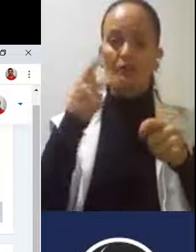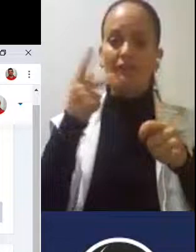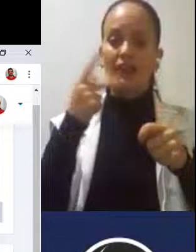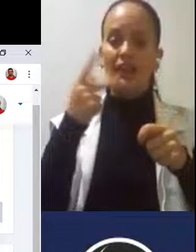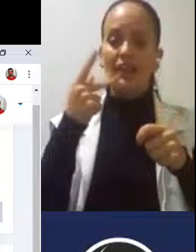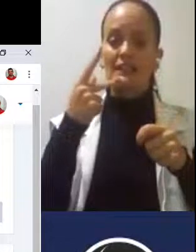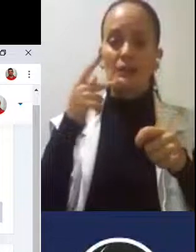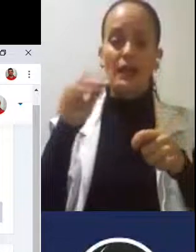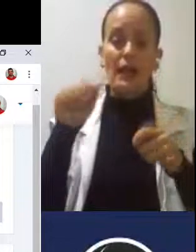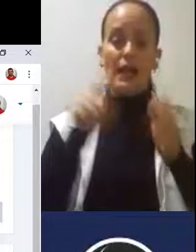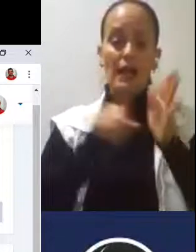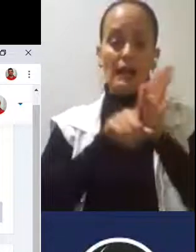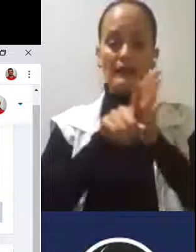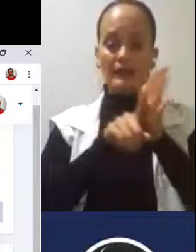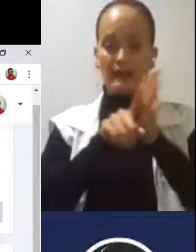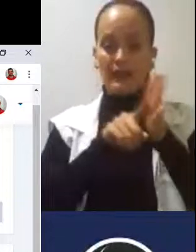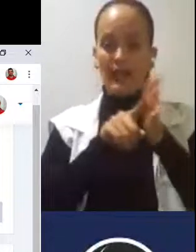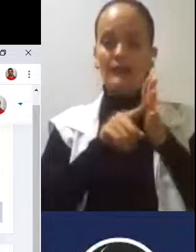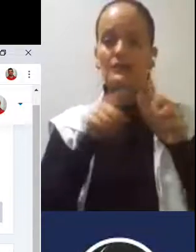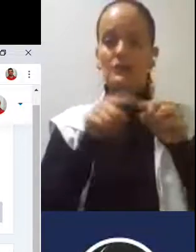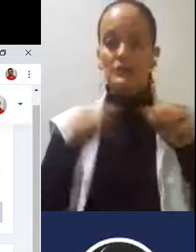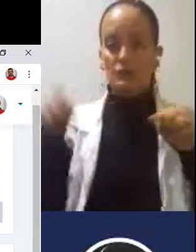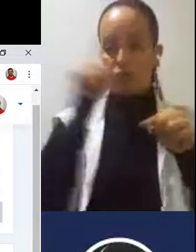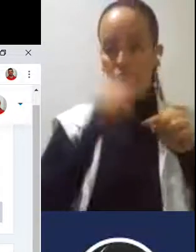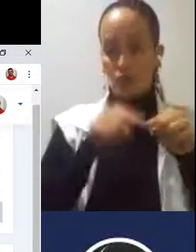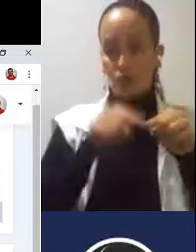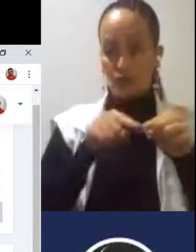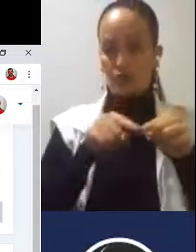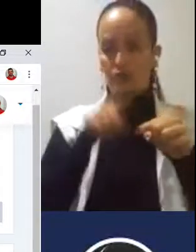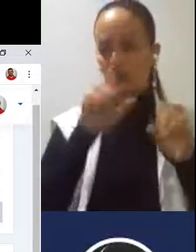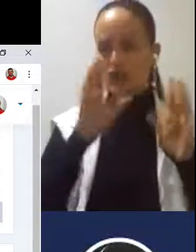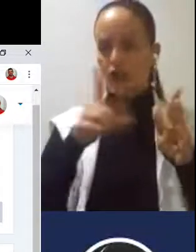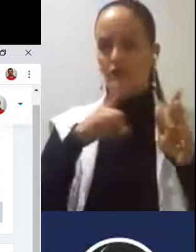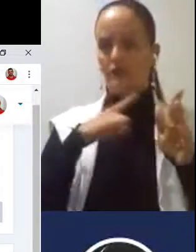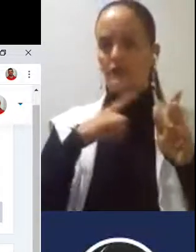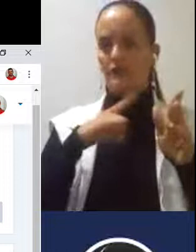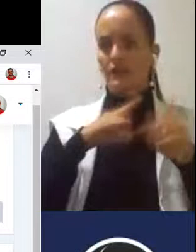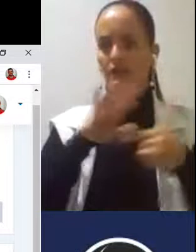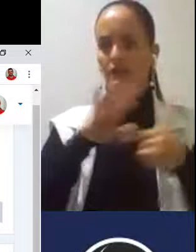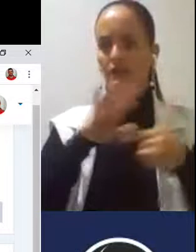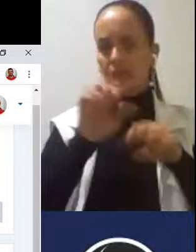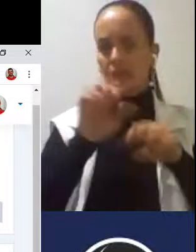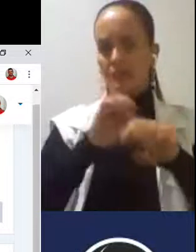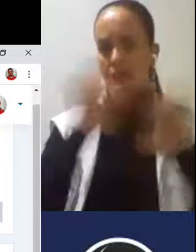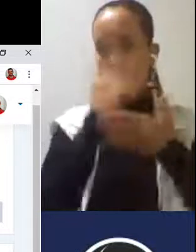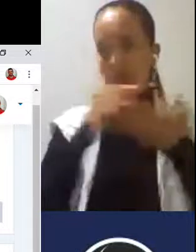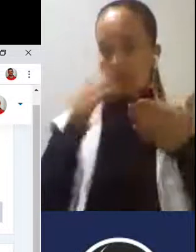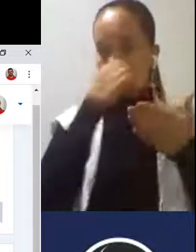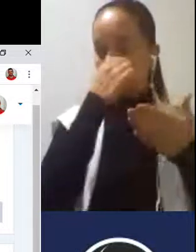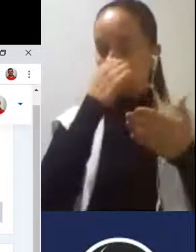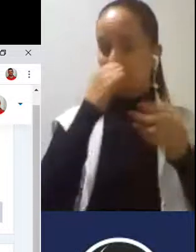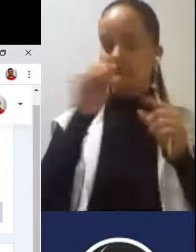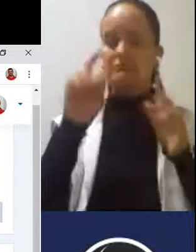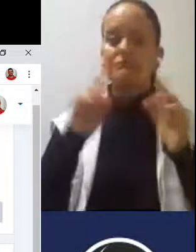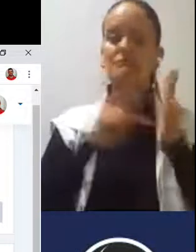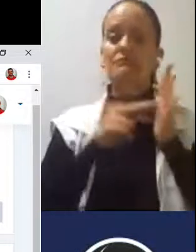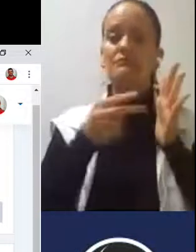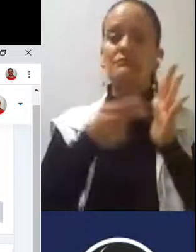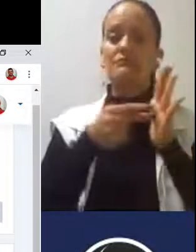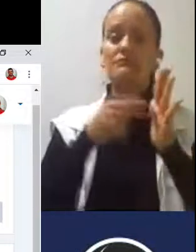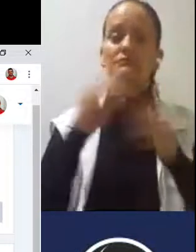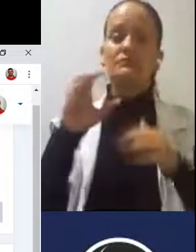tinha comentado com vocês, mas aqui já tem um desenho mais explícito, né? O que é circuito elétrico? né?